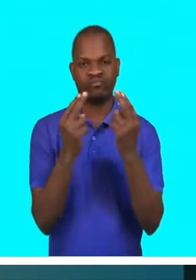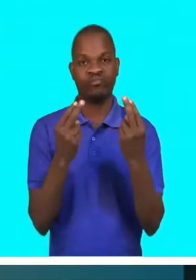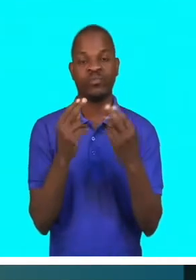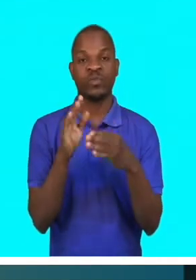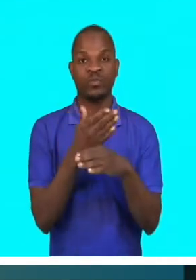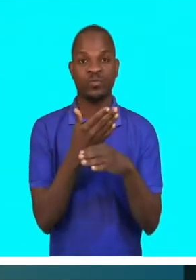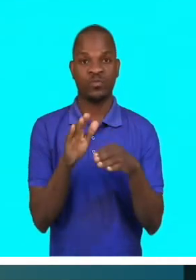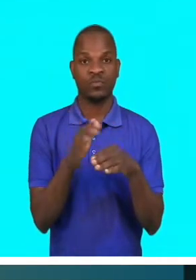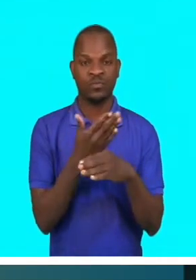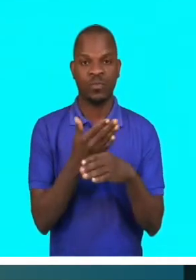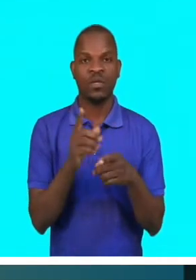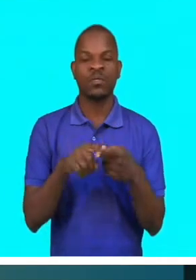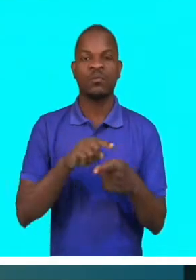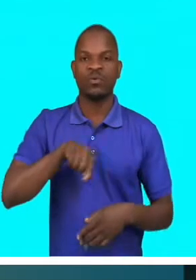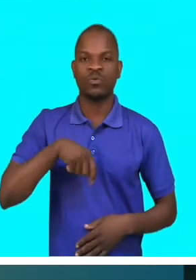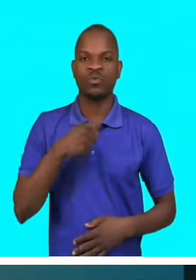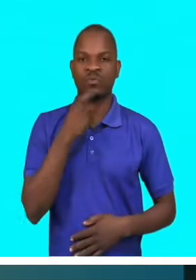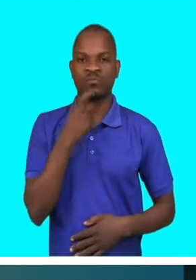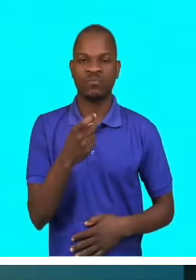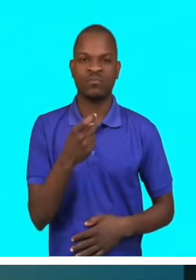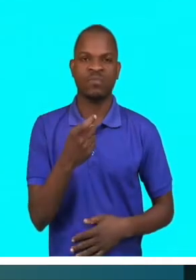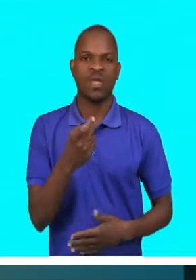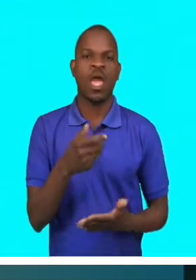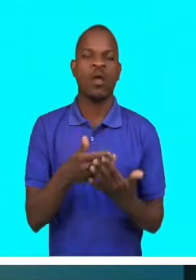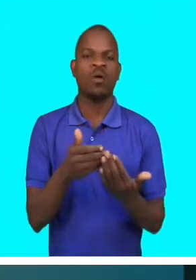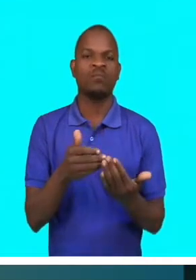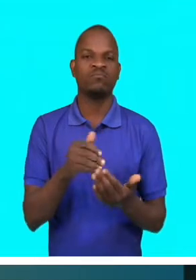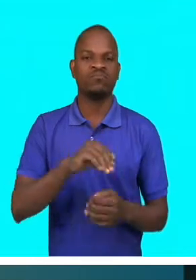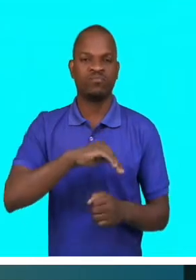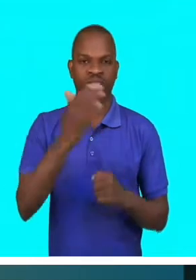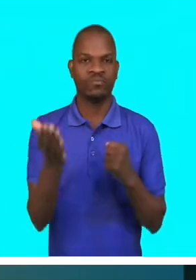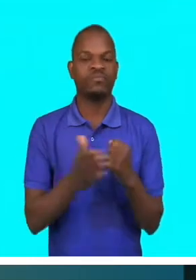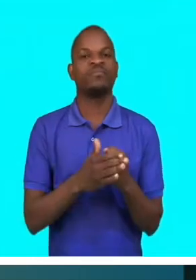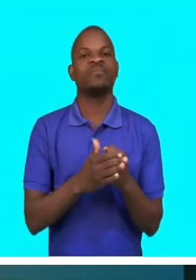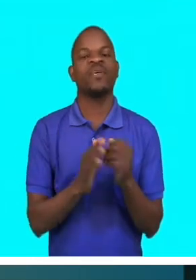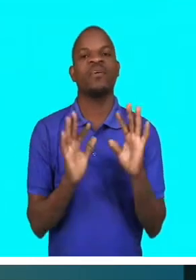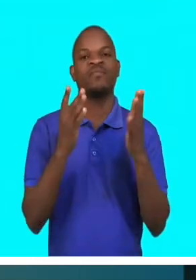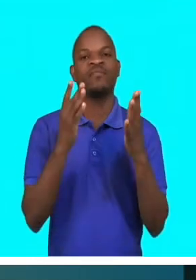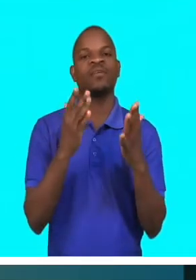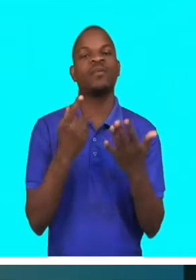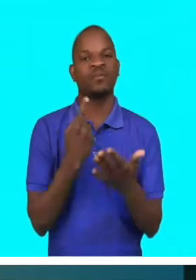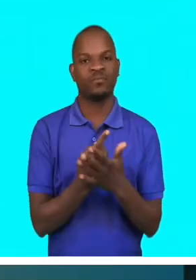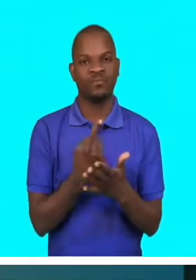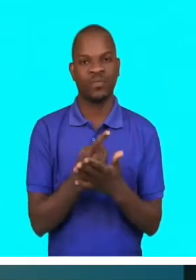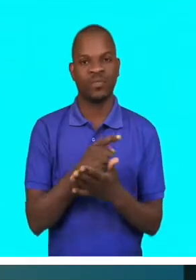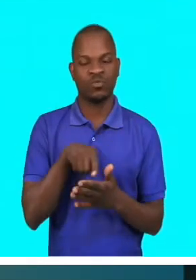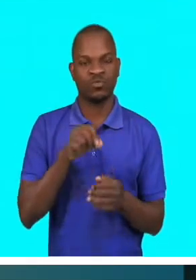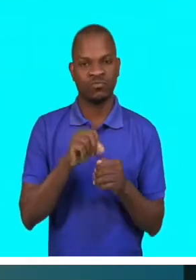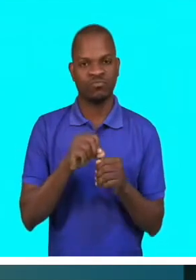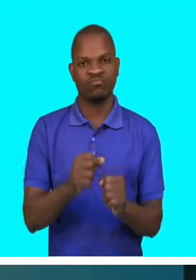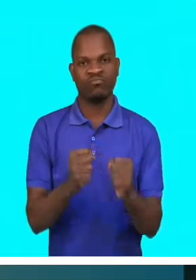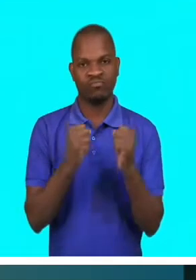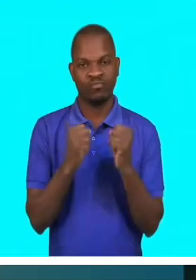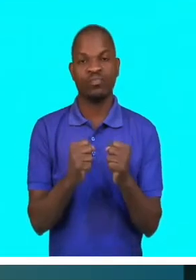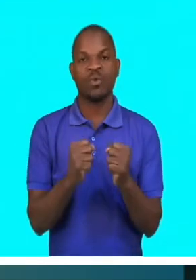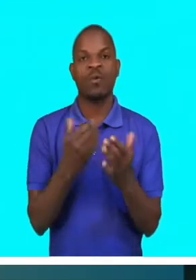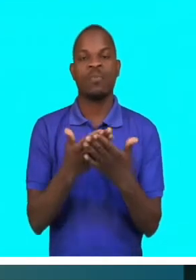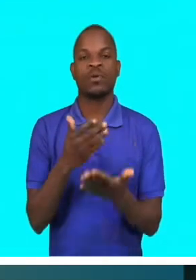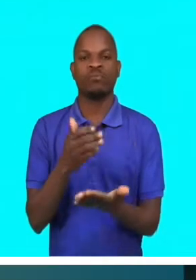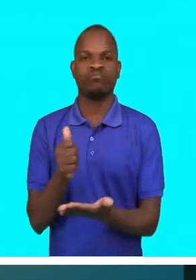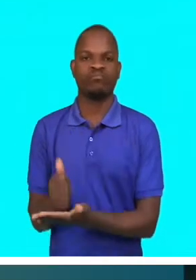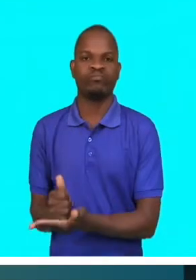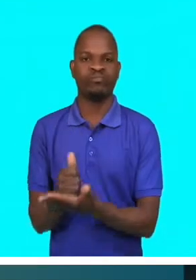é sempre a atualização, atualização, é aquilo que costumamos dizer, é recordar e viver. Então é isto que temos que